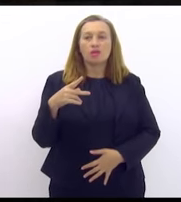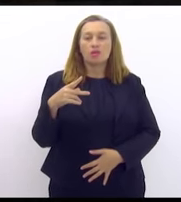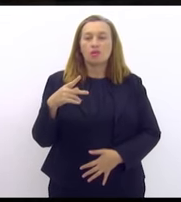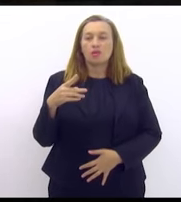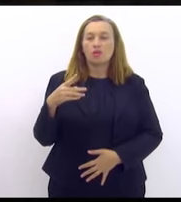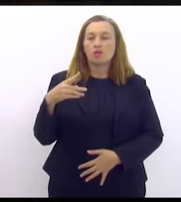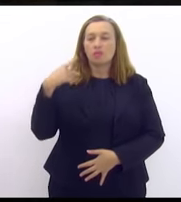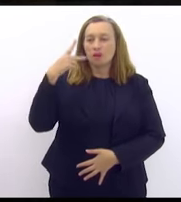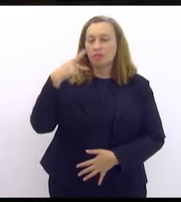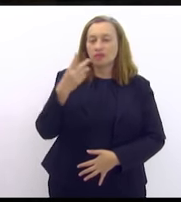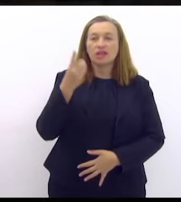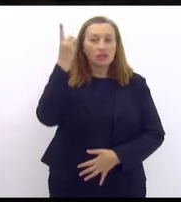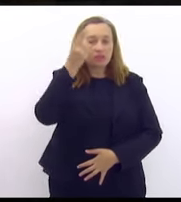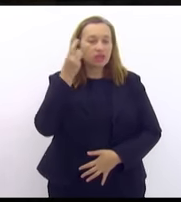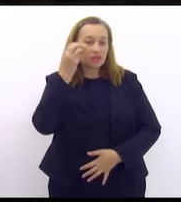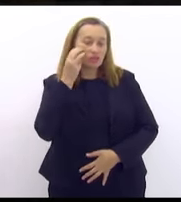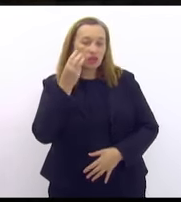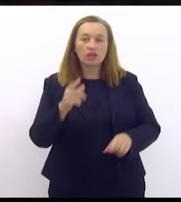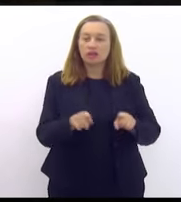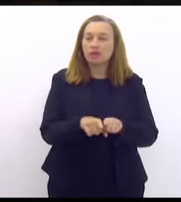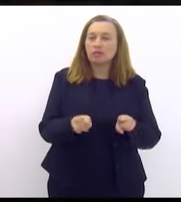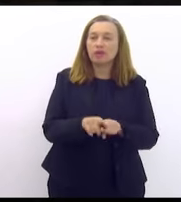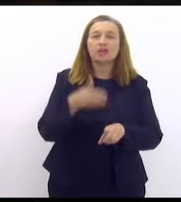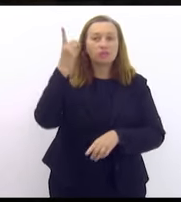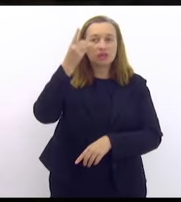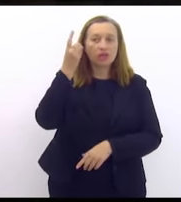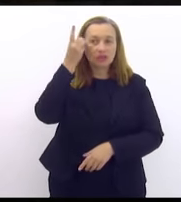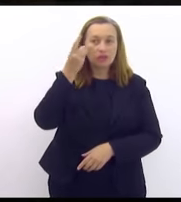deputado Valdec e deputado